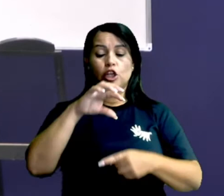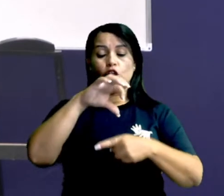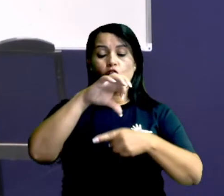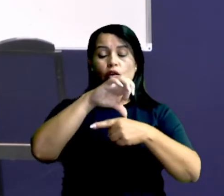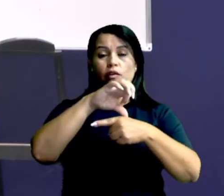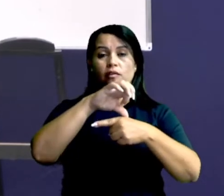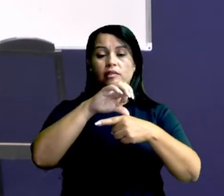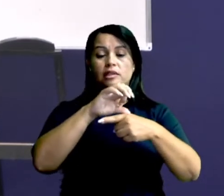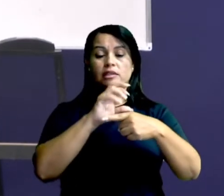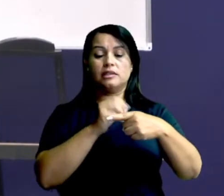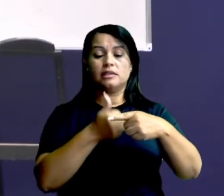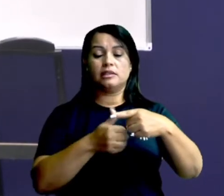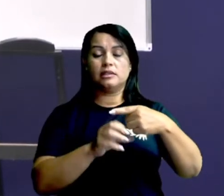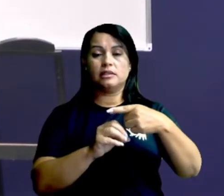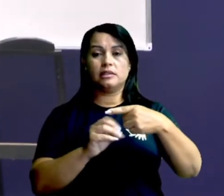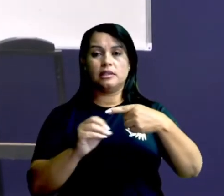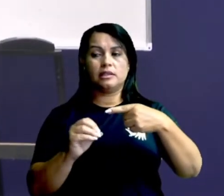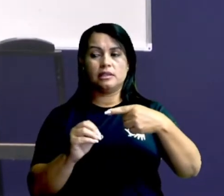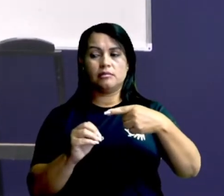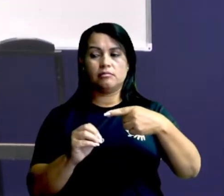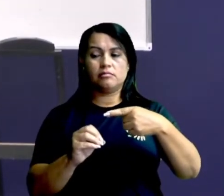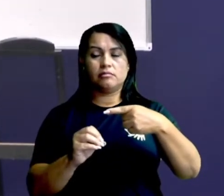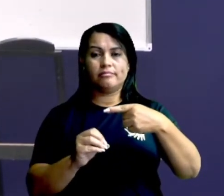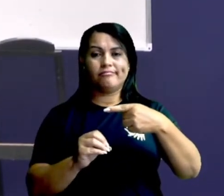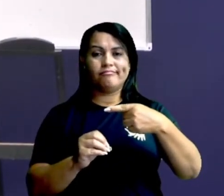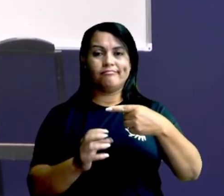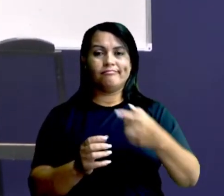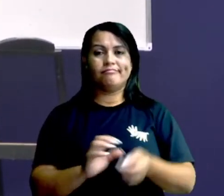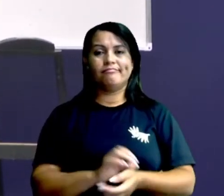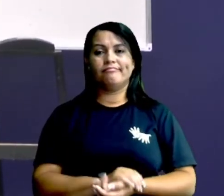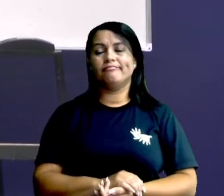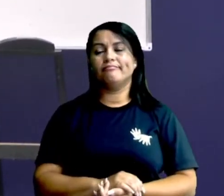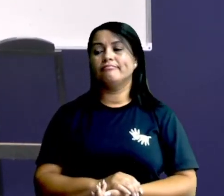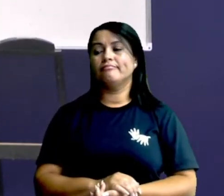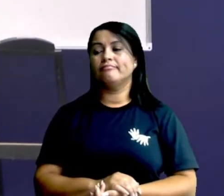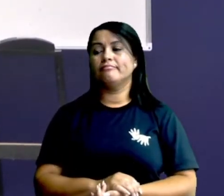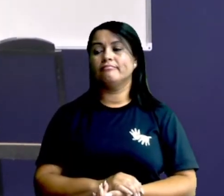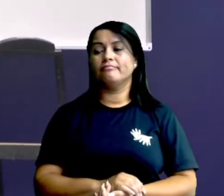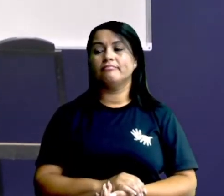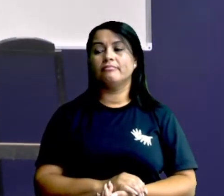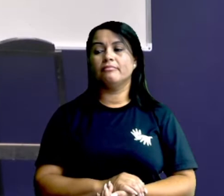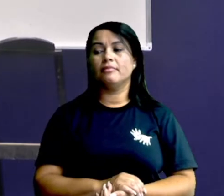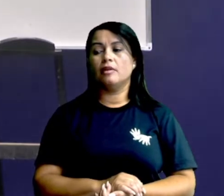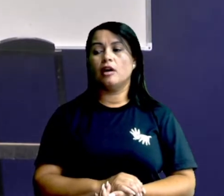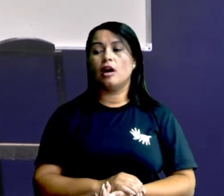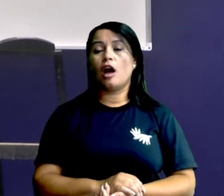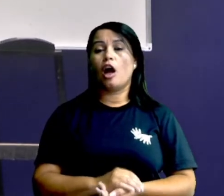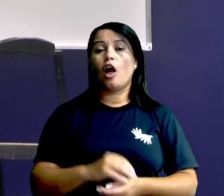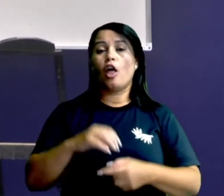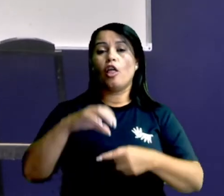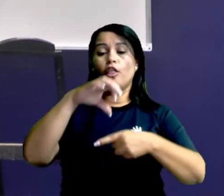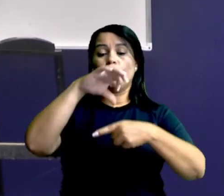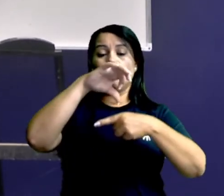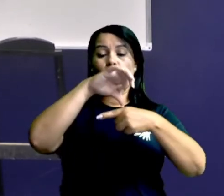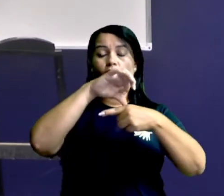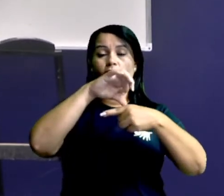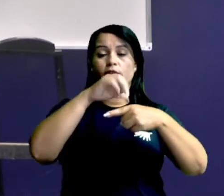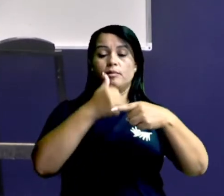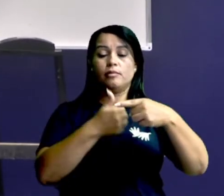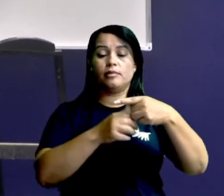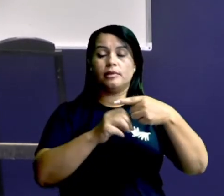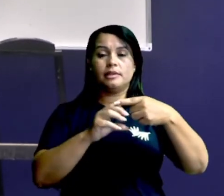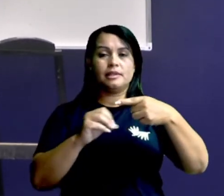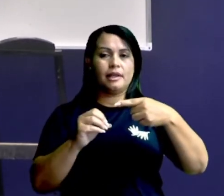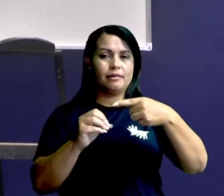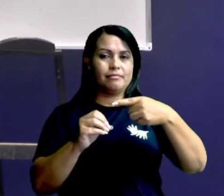9 centésimos. Nosso nominador é 100. Vamos dividir 9 por 100. Eu consigo